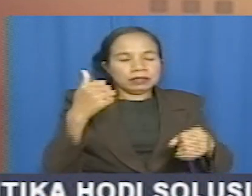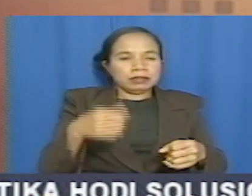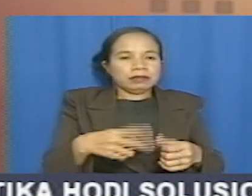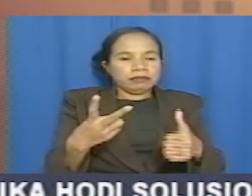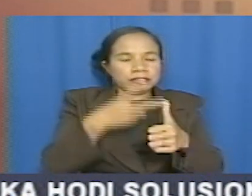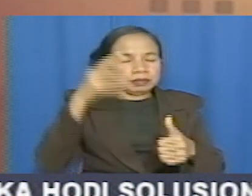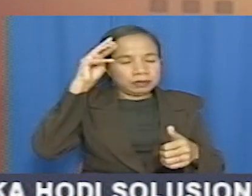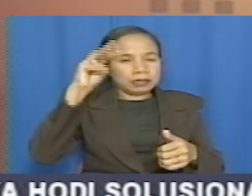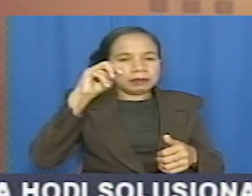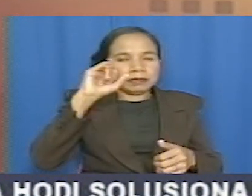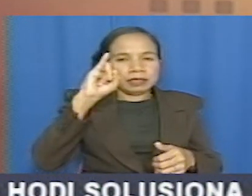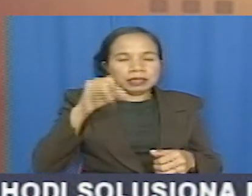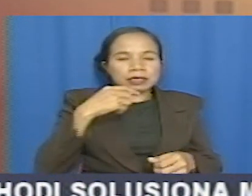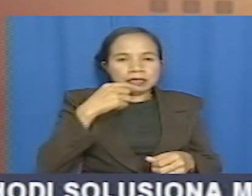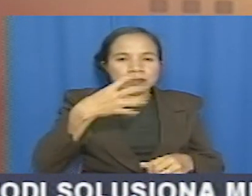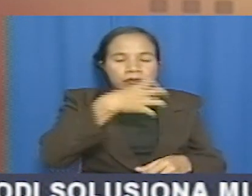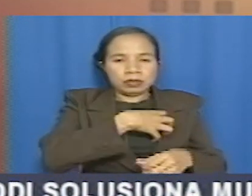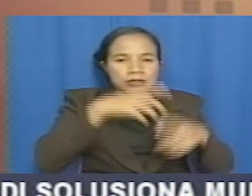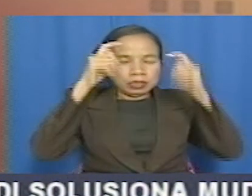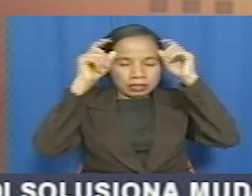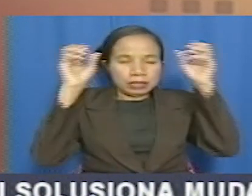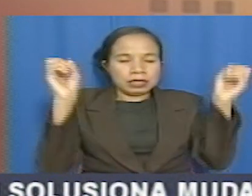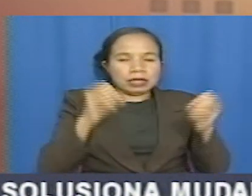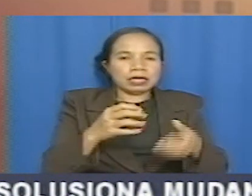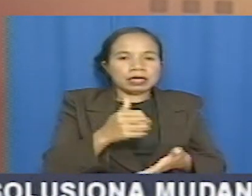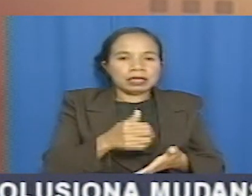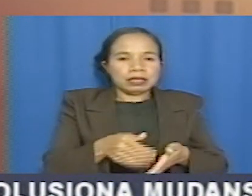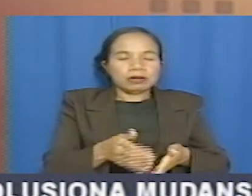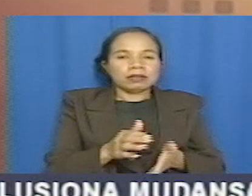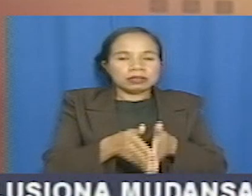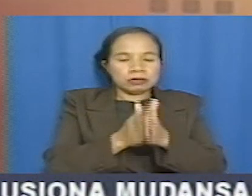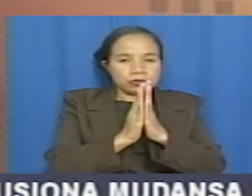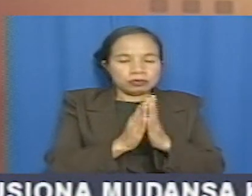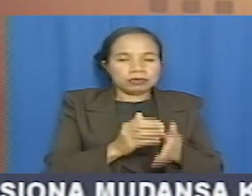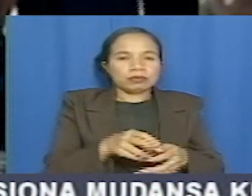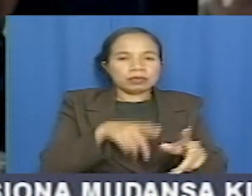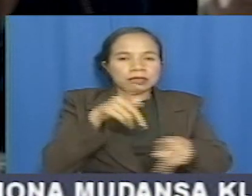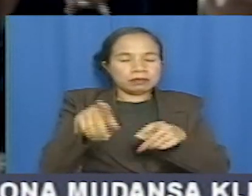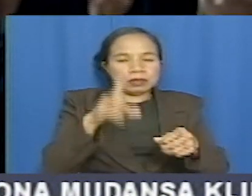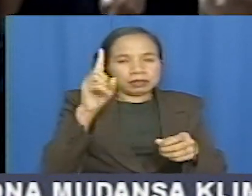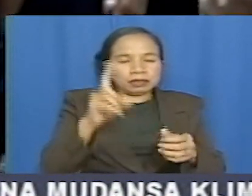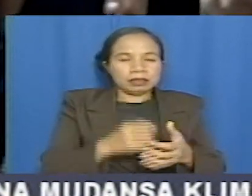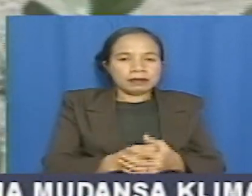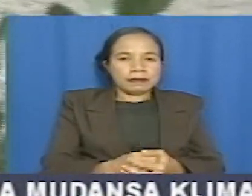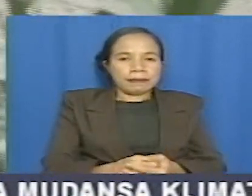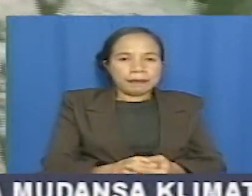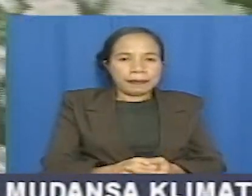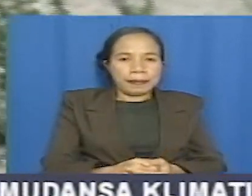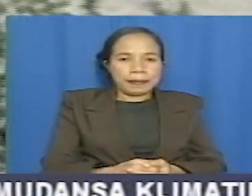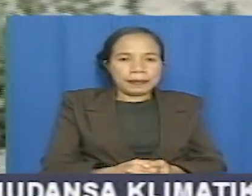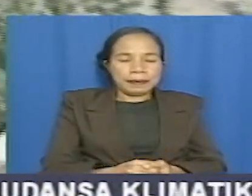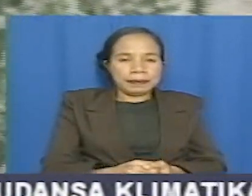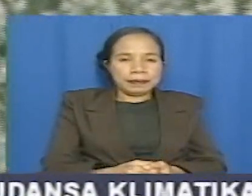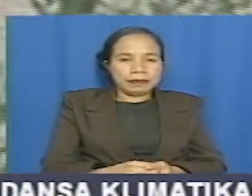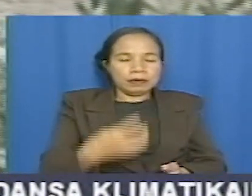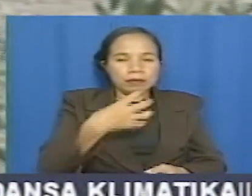Sì, ministro interior Hateten, Polizia Nasional Timor-Leste, Latane Liman, Baimaruma. Zetu hari postu unidade polisia